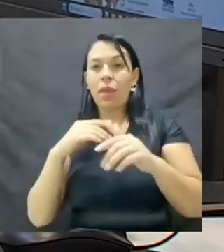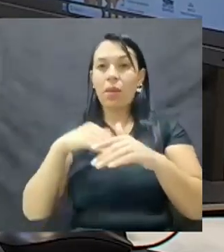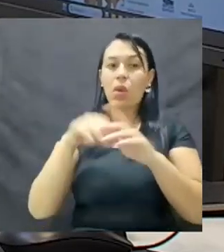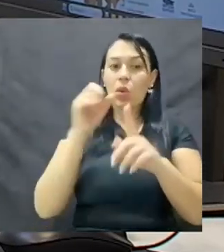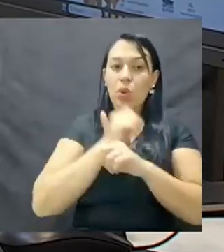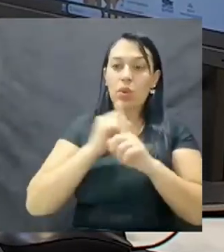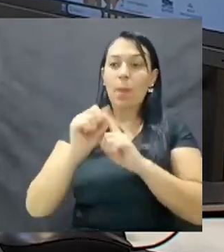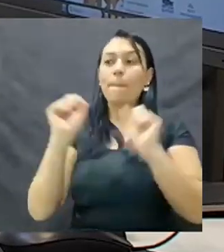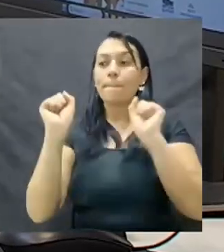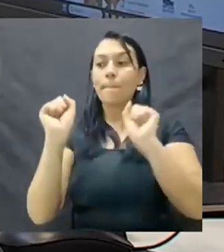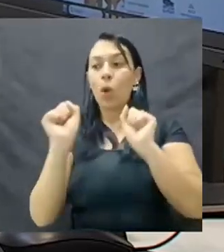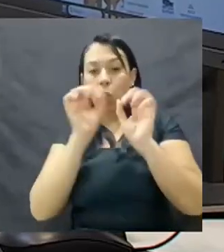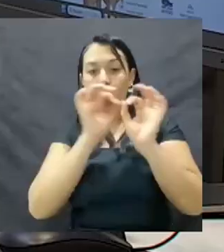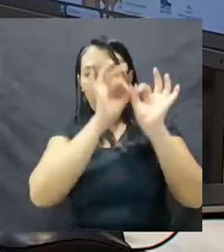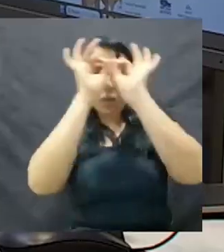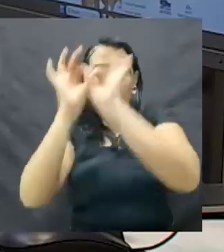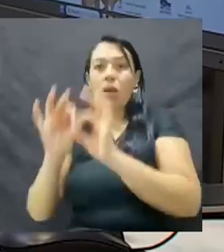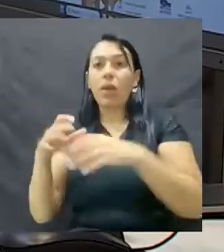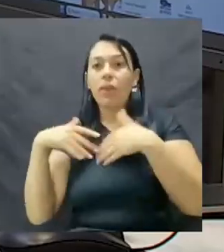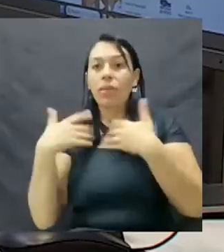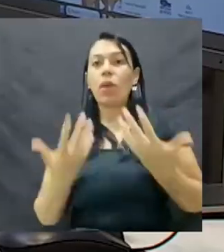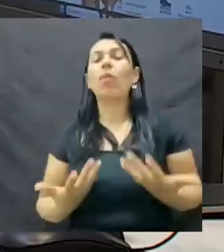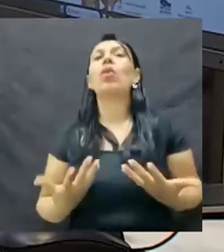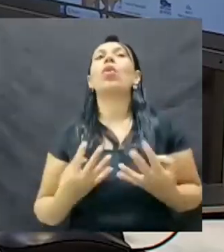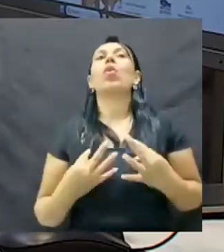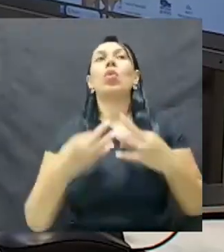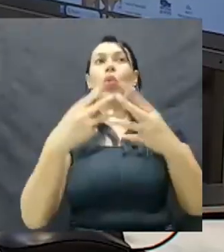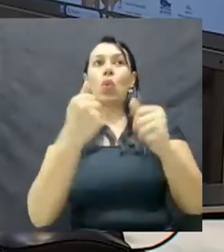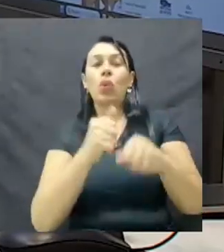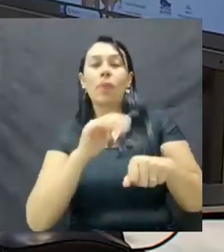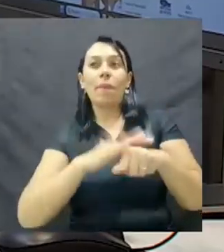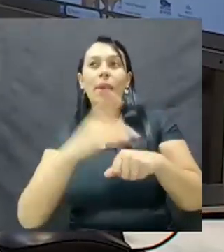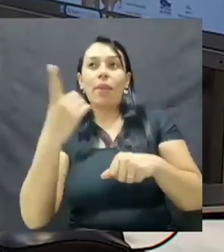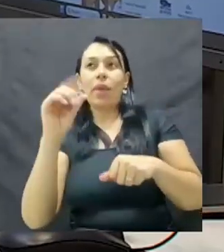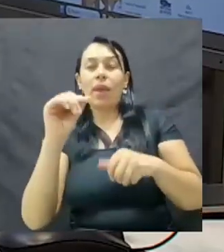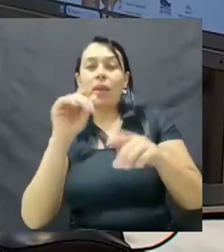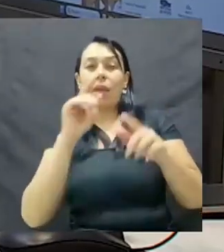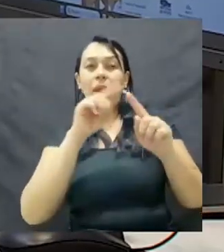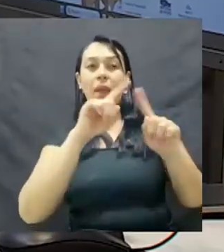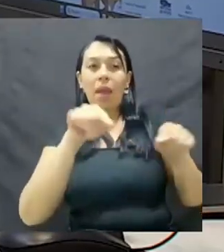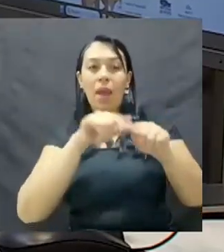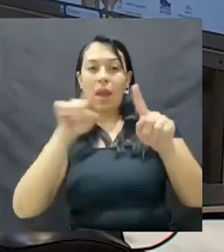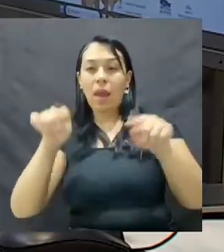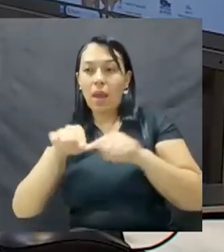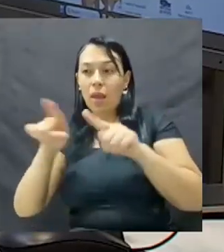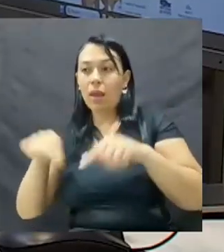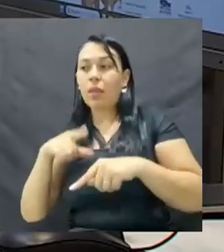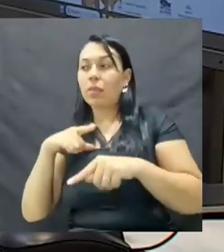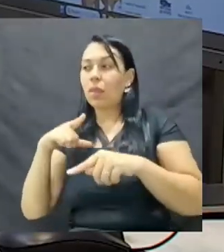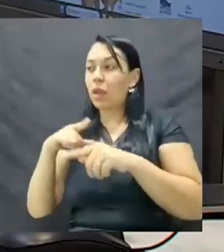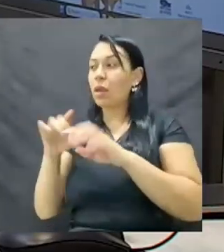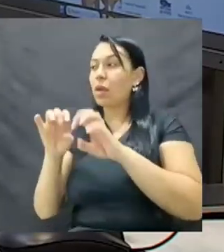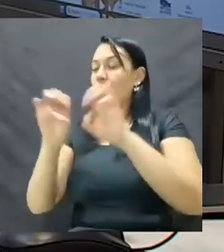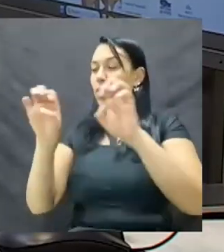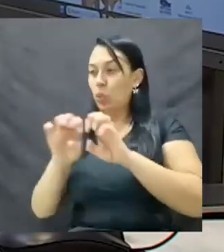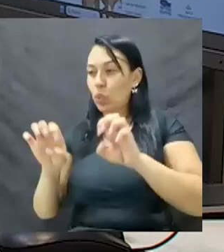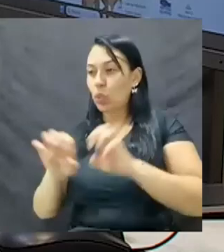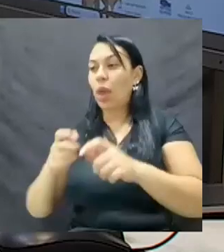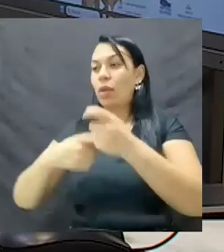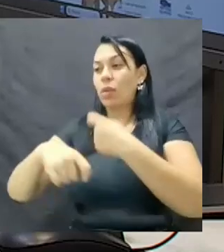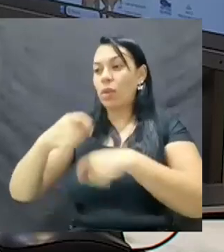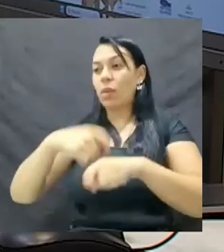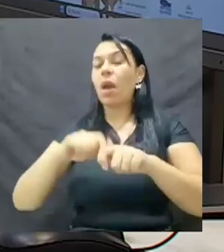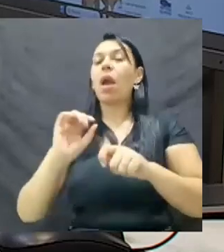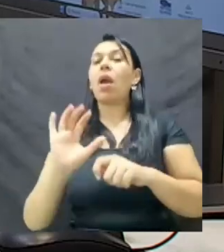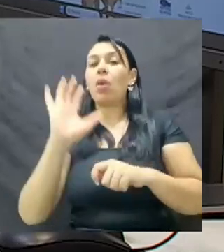Então, todos esses mais de 10 setores, eles dão uma gama de estrutura administrativa para que aconteça a fluidez do